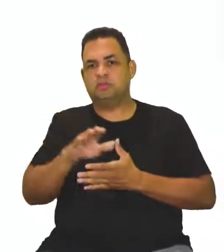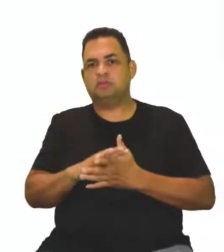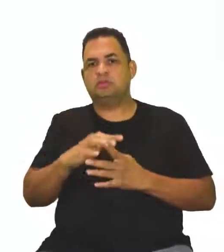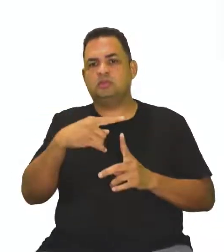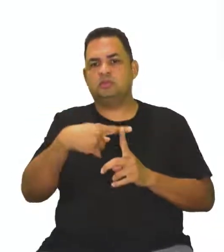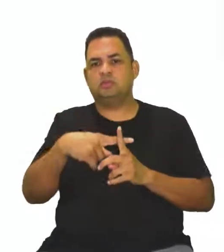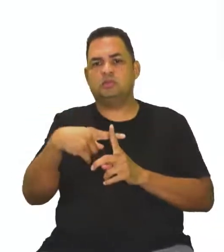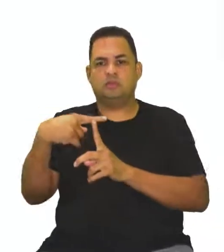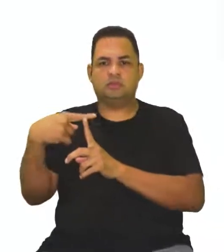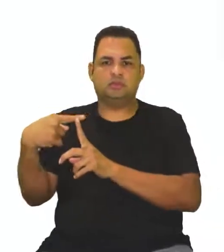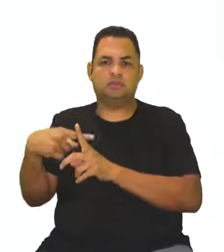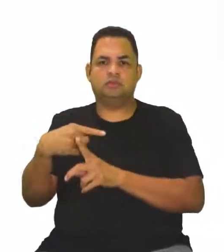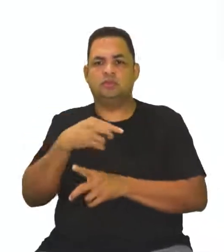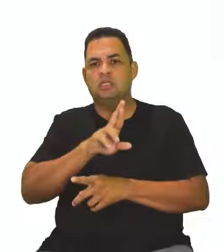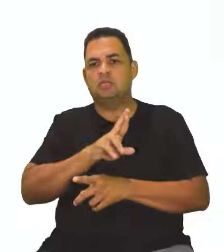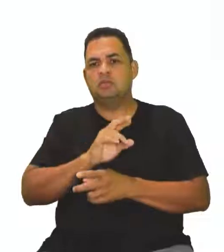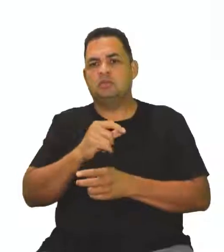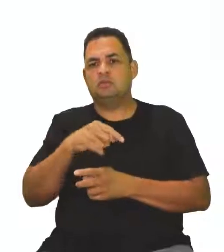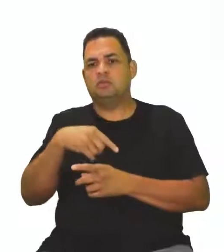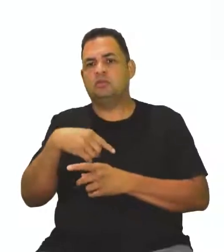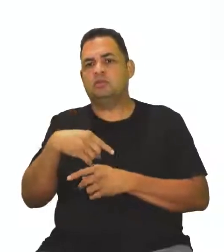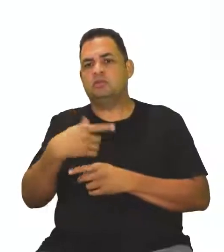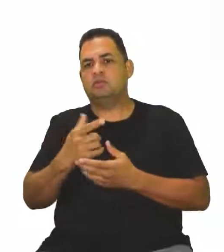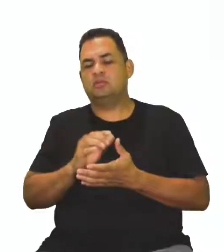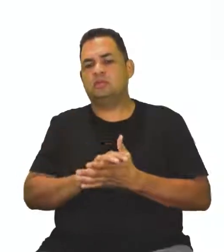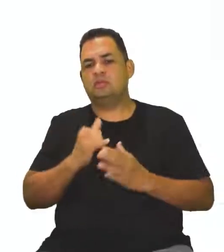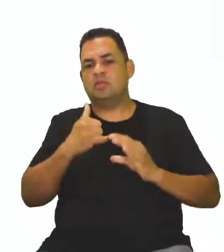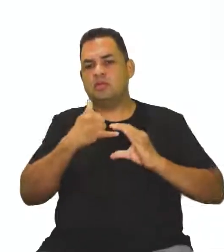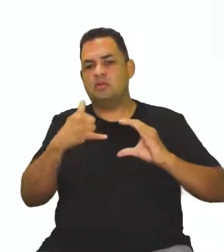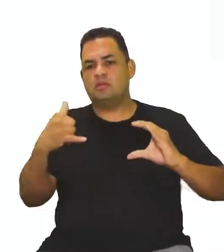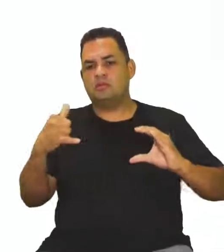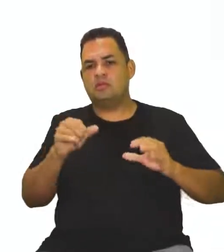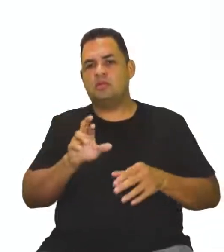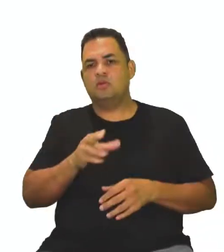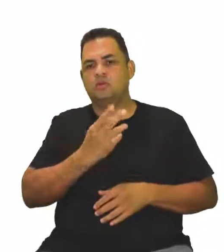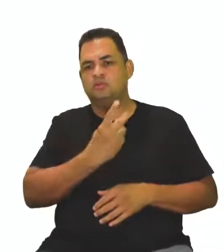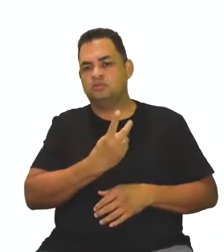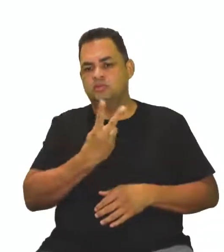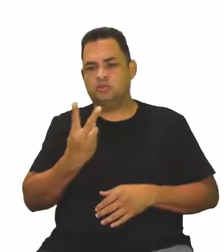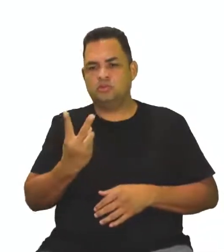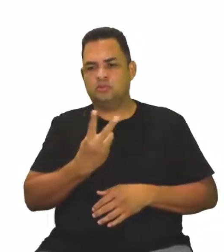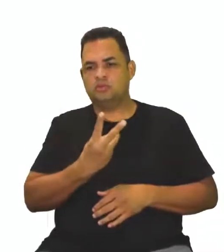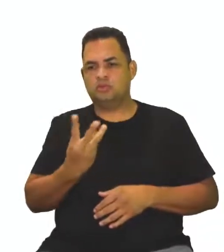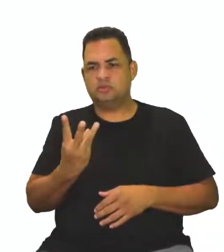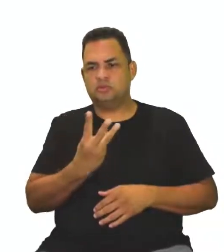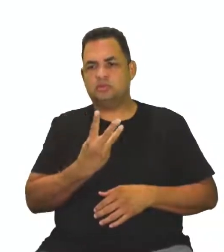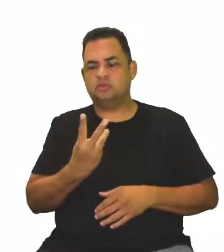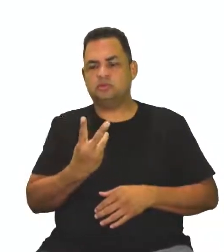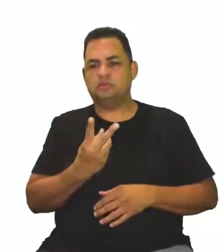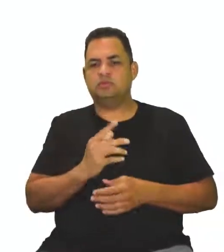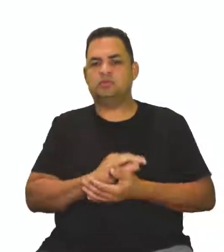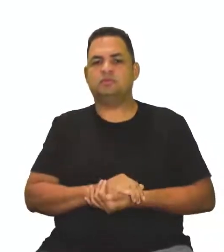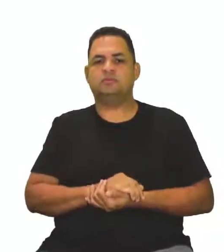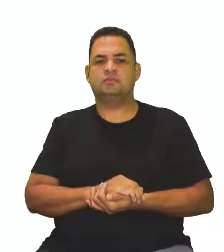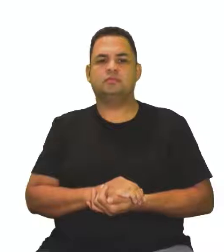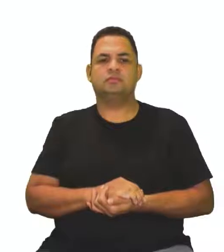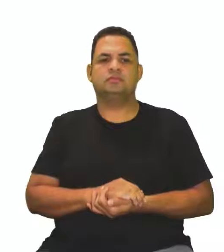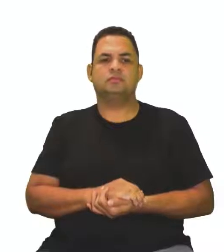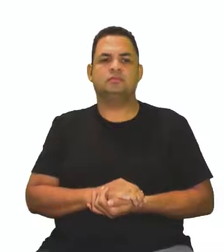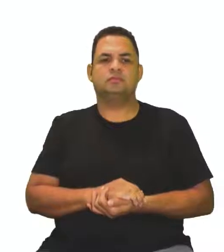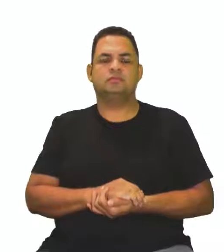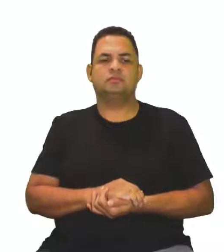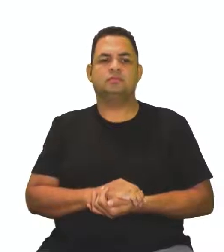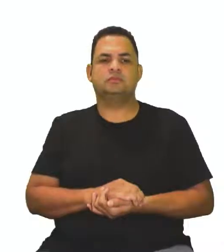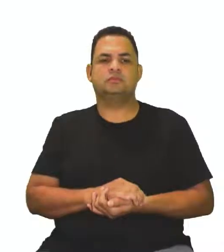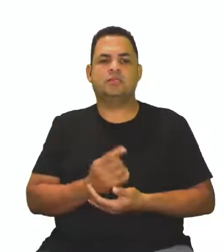das resistências e a corrente é igual em todos os resistores, ok? Tá aí o